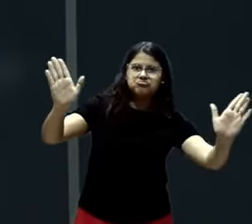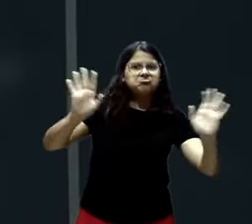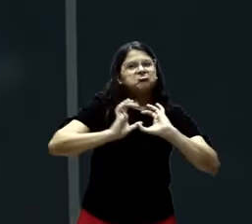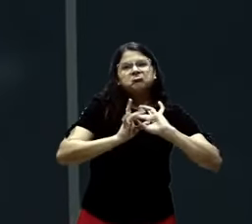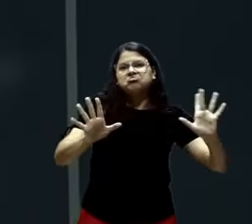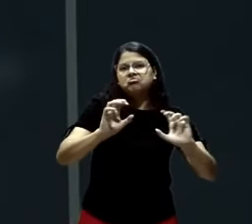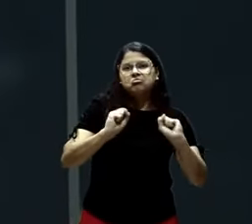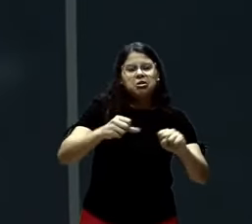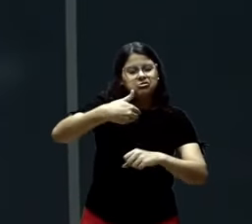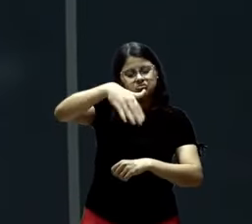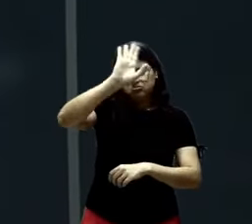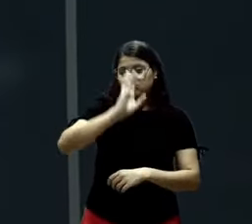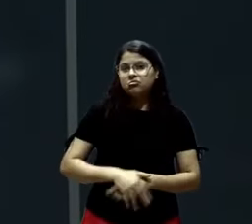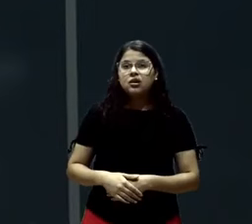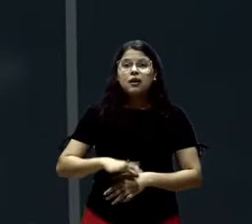Vai sofrer naufrágio?